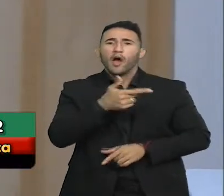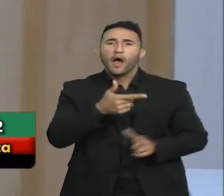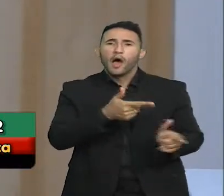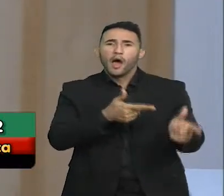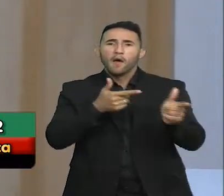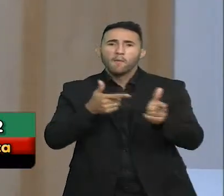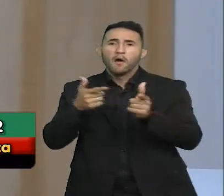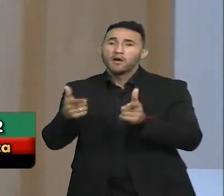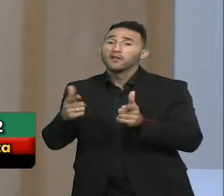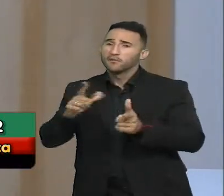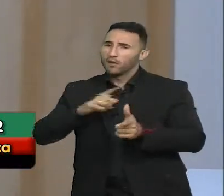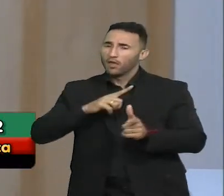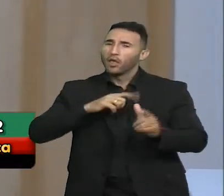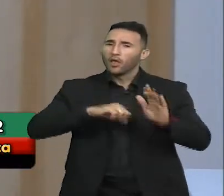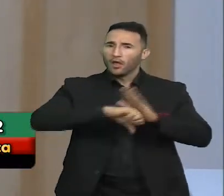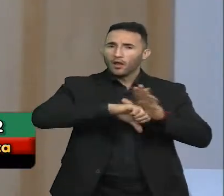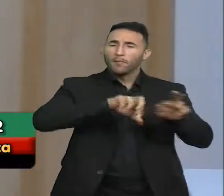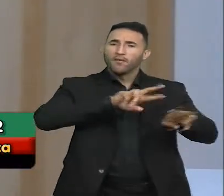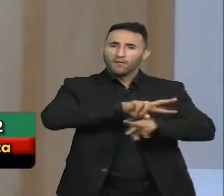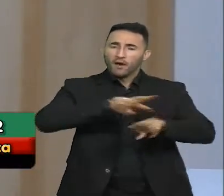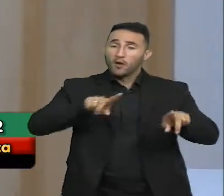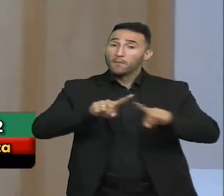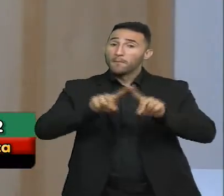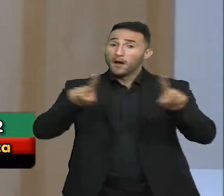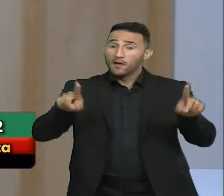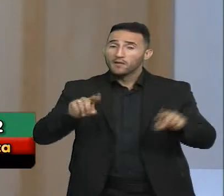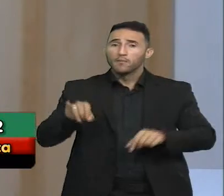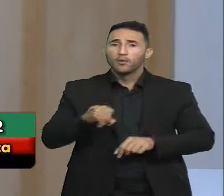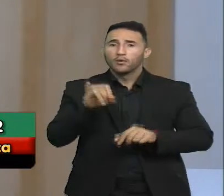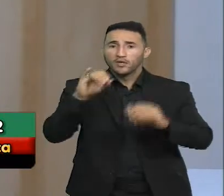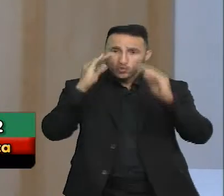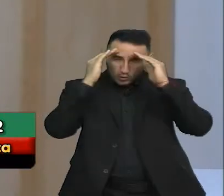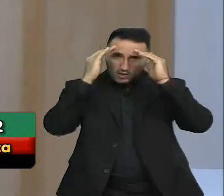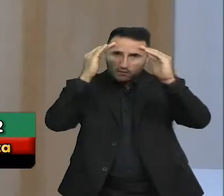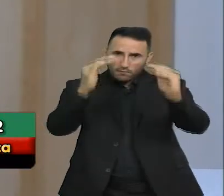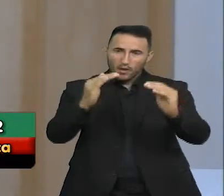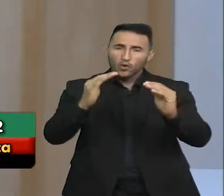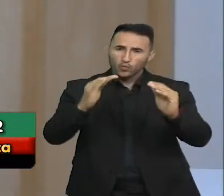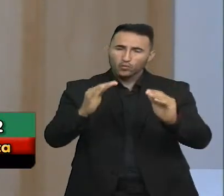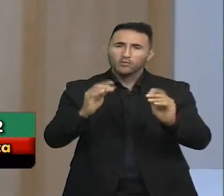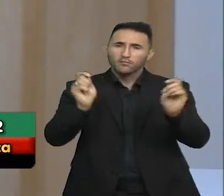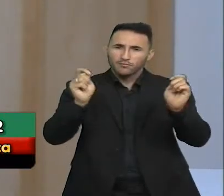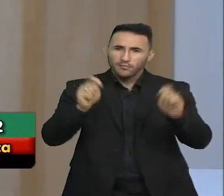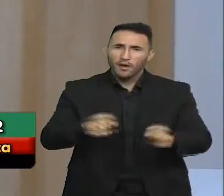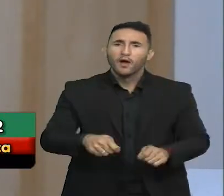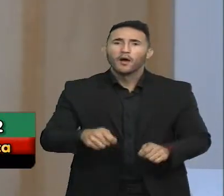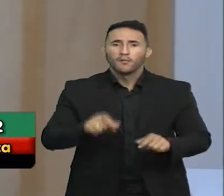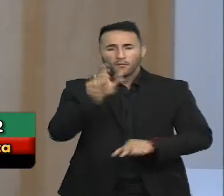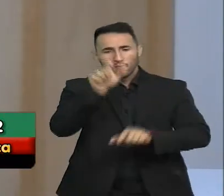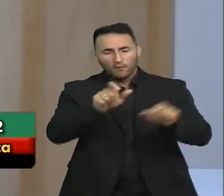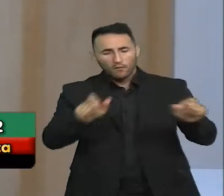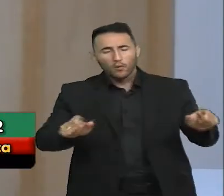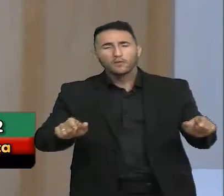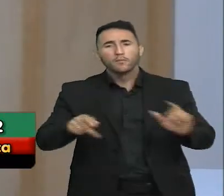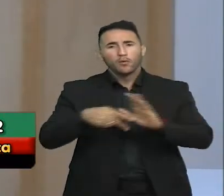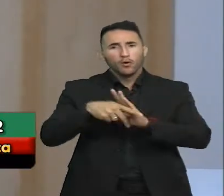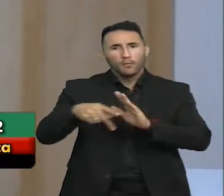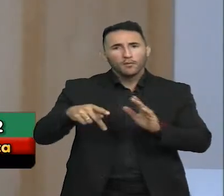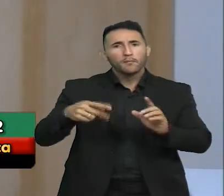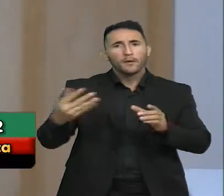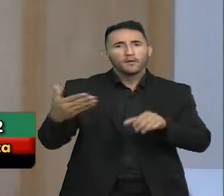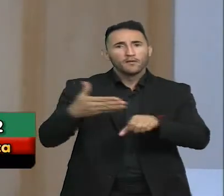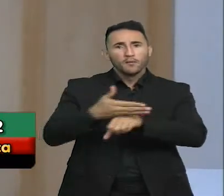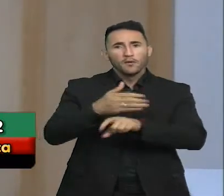e reafirmamos que somente o respeito leva ao reconhecimento de que todos os seres são sujeitos sociais,